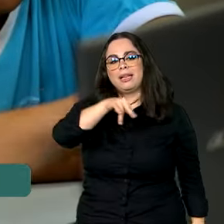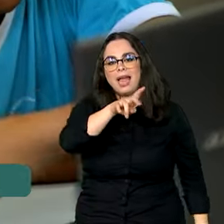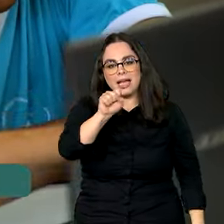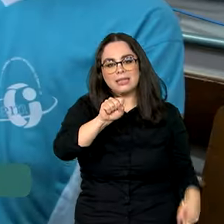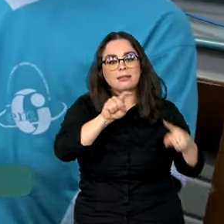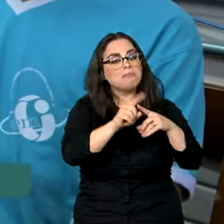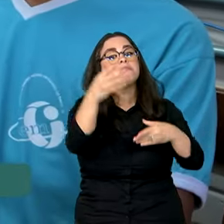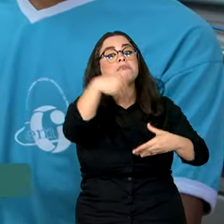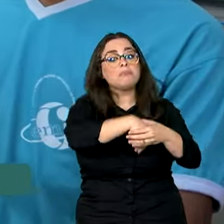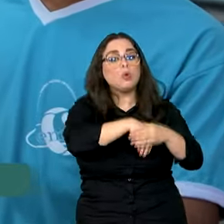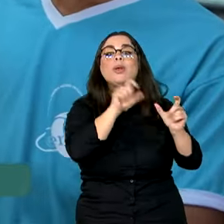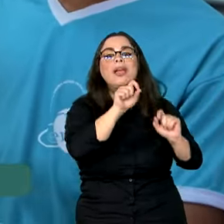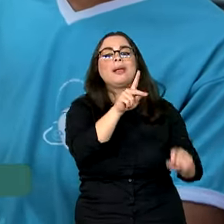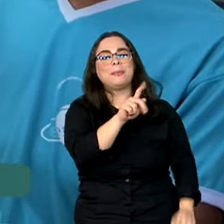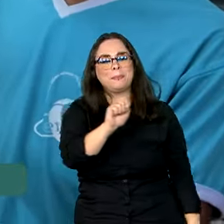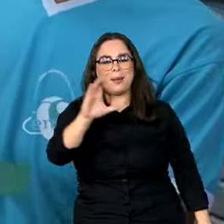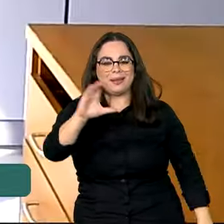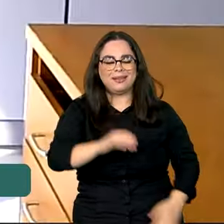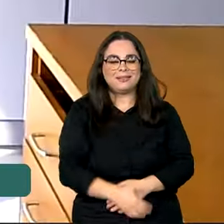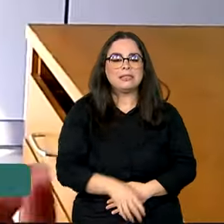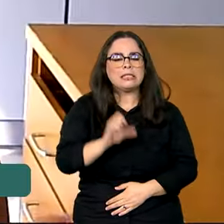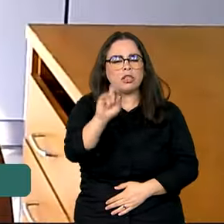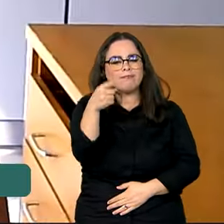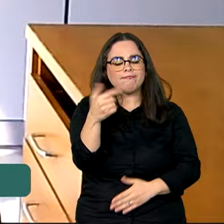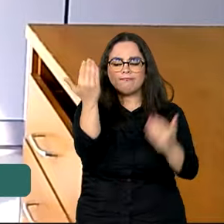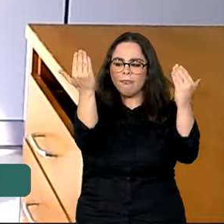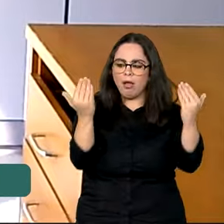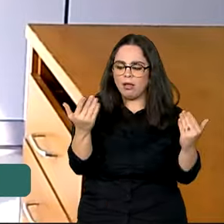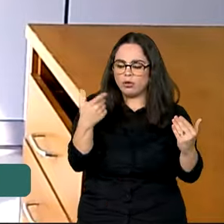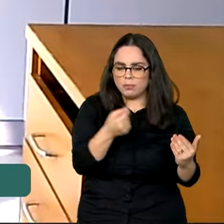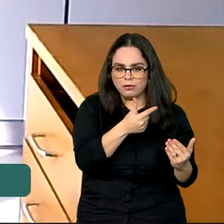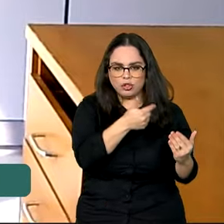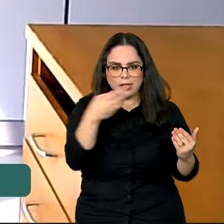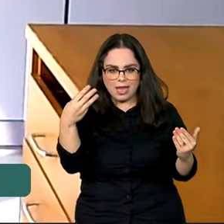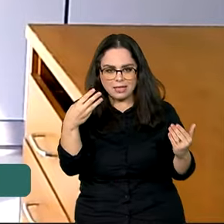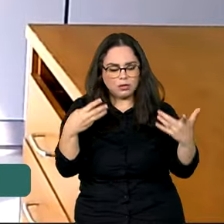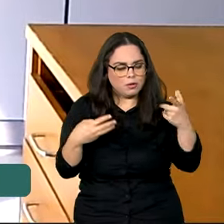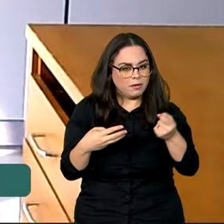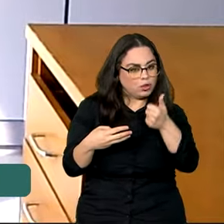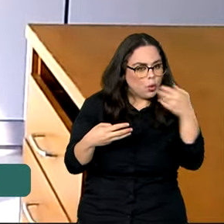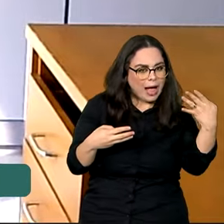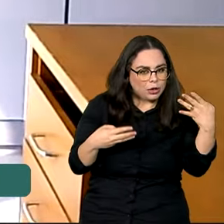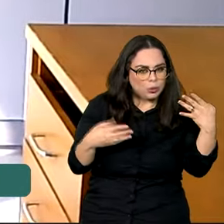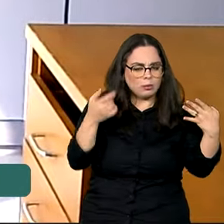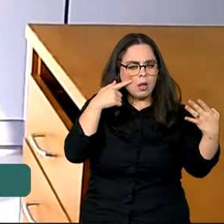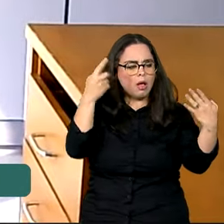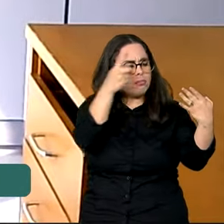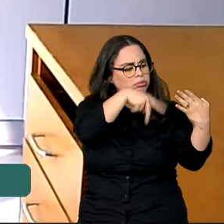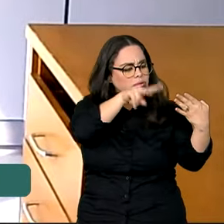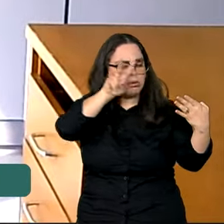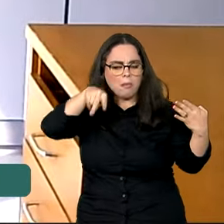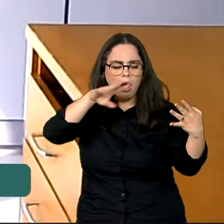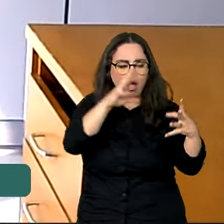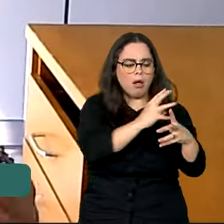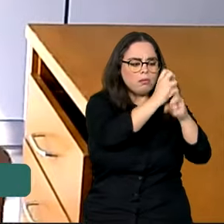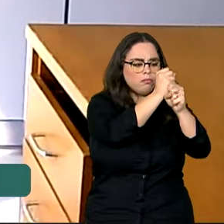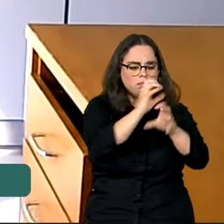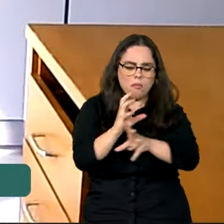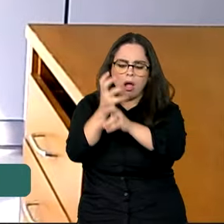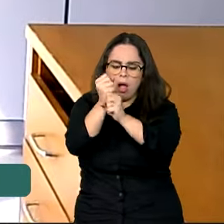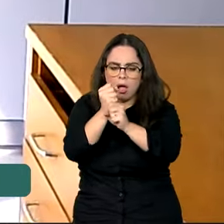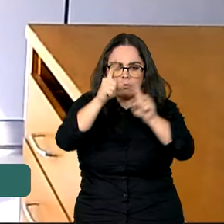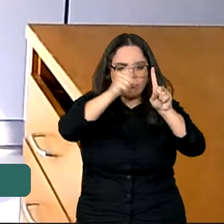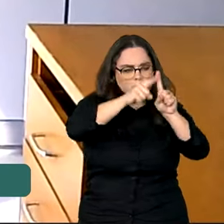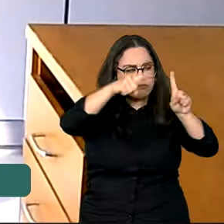de Aceleração do Crescimento. Se a gente compara, né, 2023 e 2024, e calculando, né, considerando esse